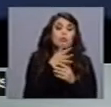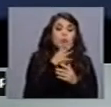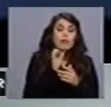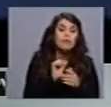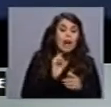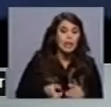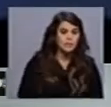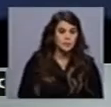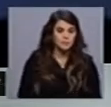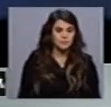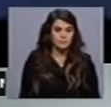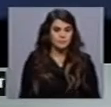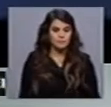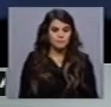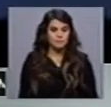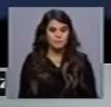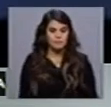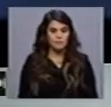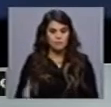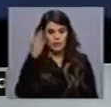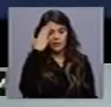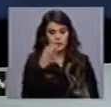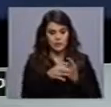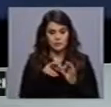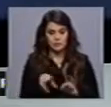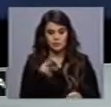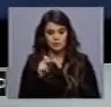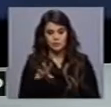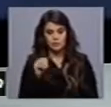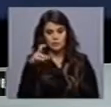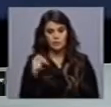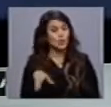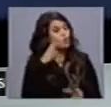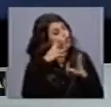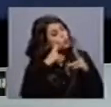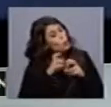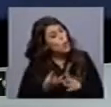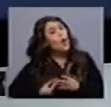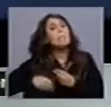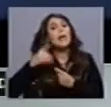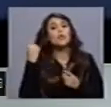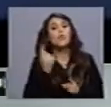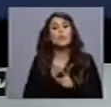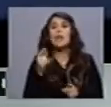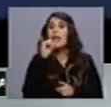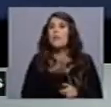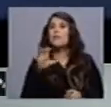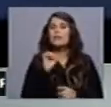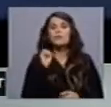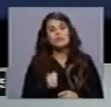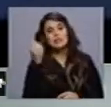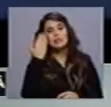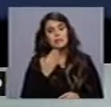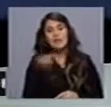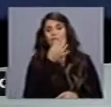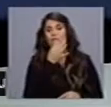está a partir da NASA ou de especulações. Sim, é mais uma investigação que, enfim, a imagem da semana quase que fala por tudo